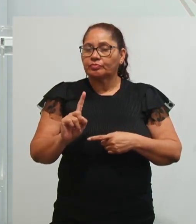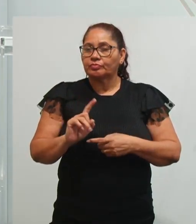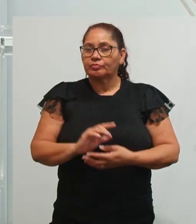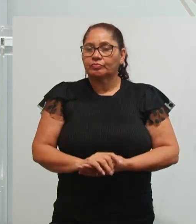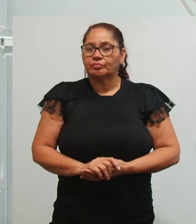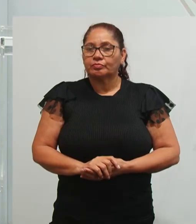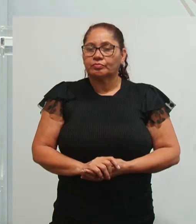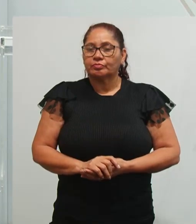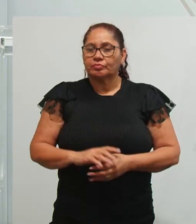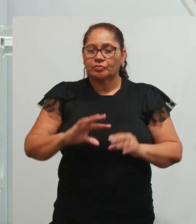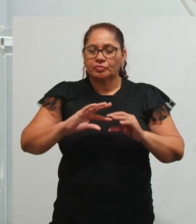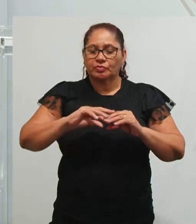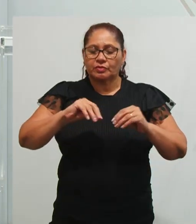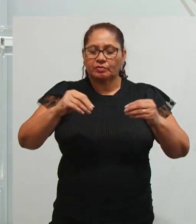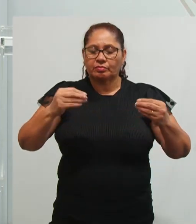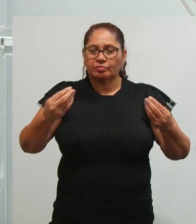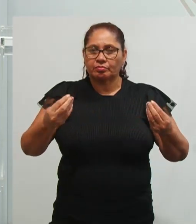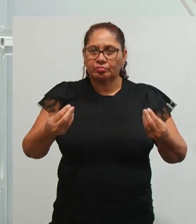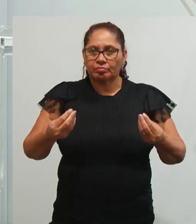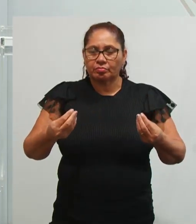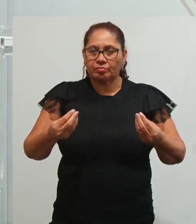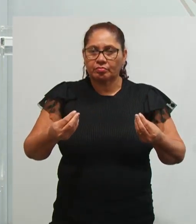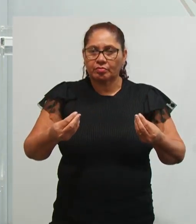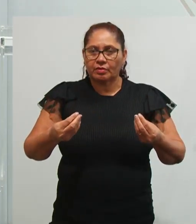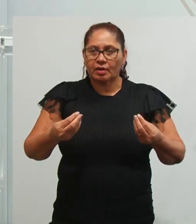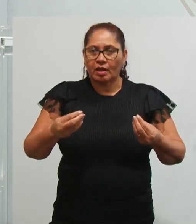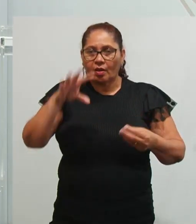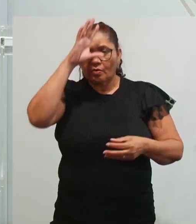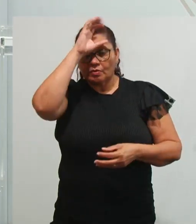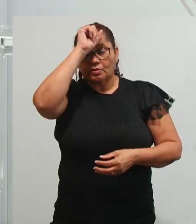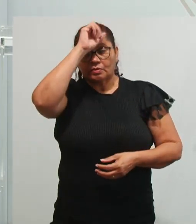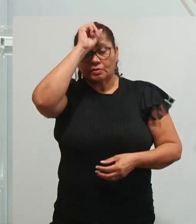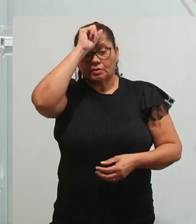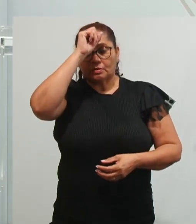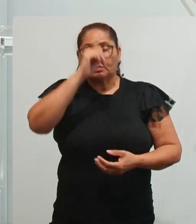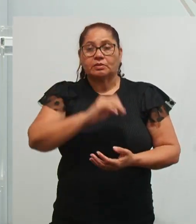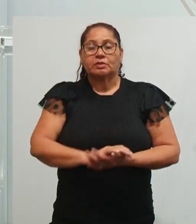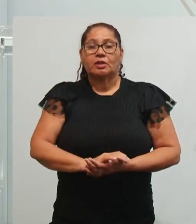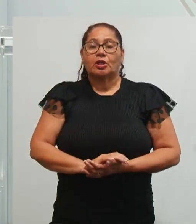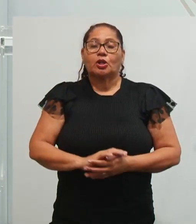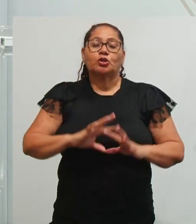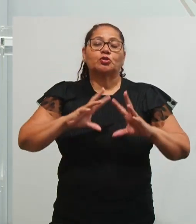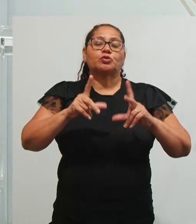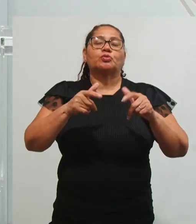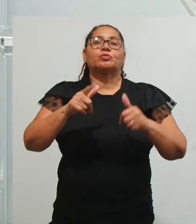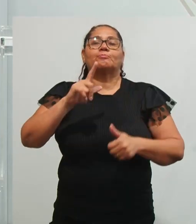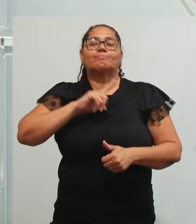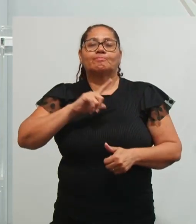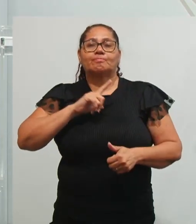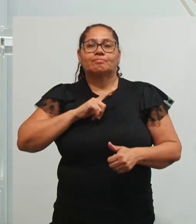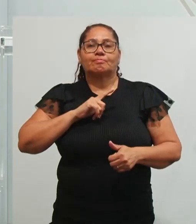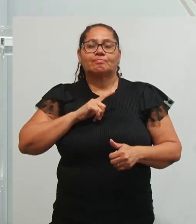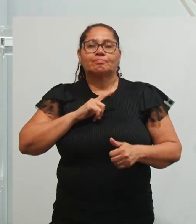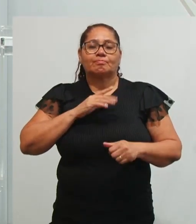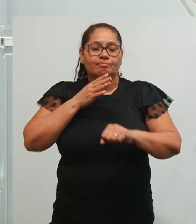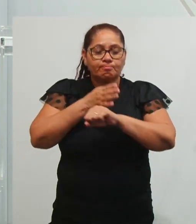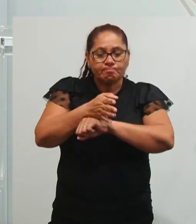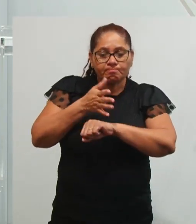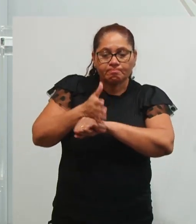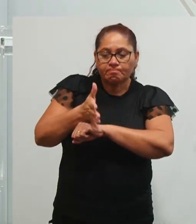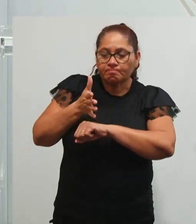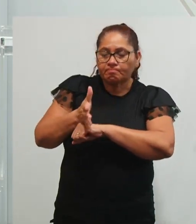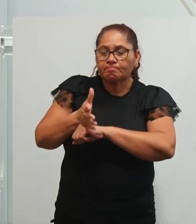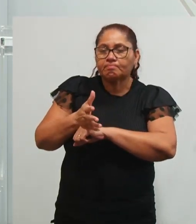um prêmio. O maior prêmio é o aprender. Então, todos têm que ter acesso a esse prêmio, todos têm